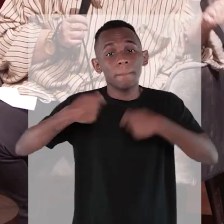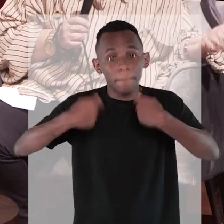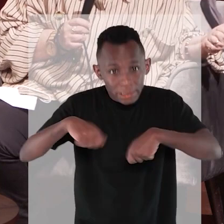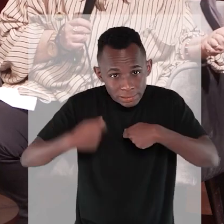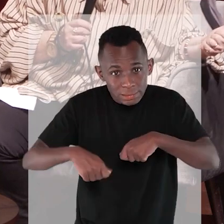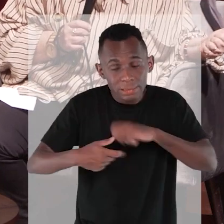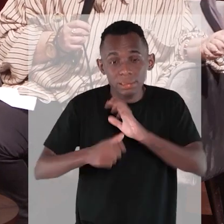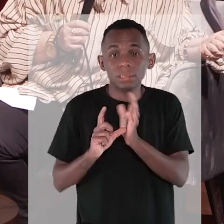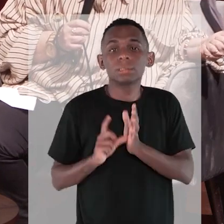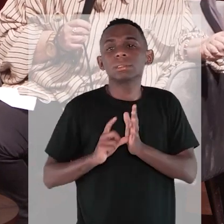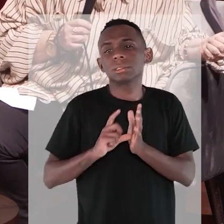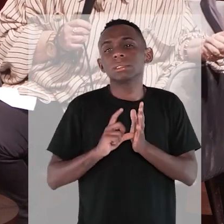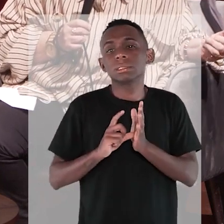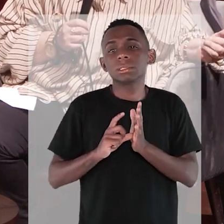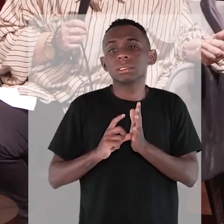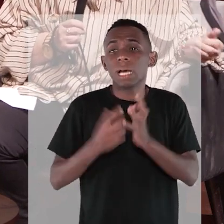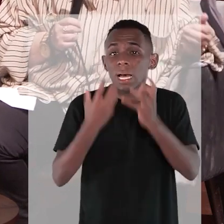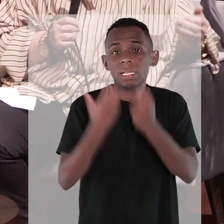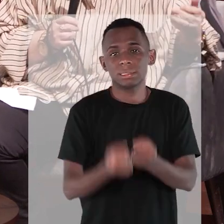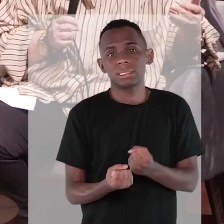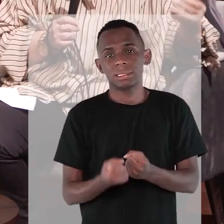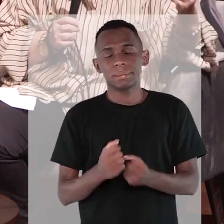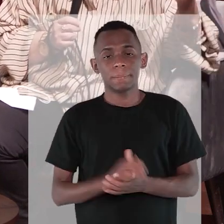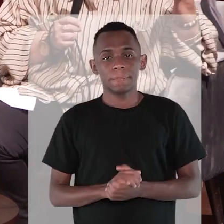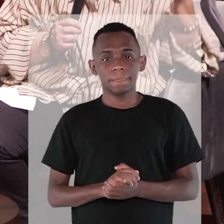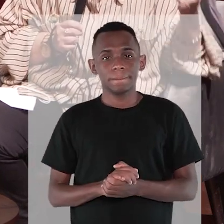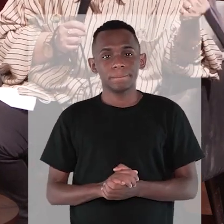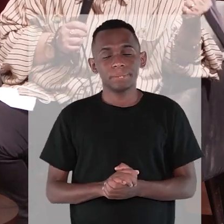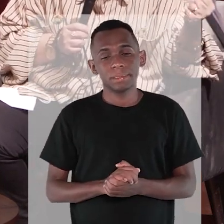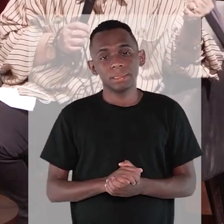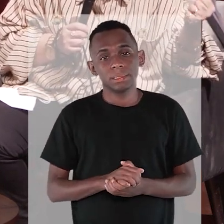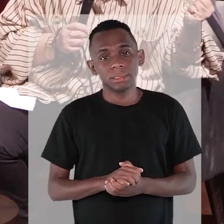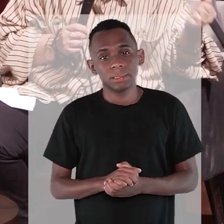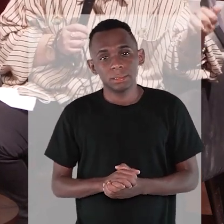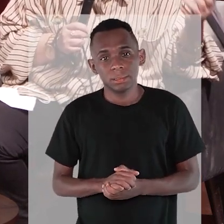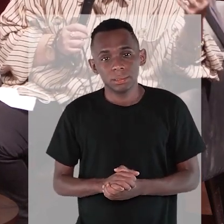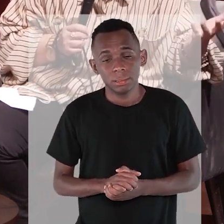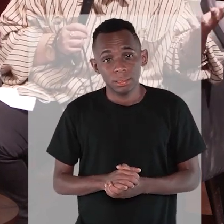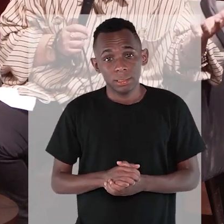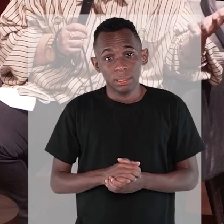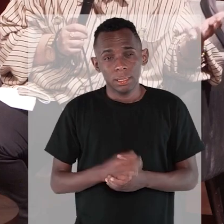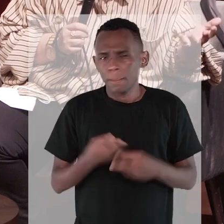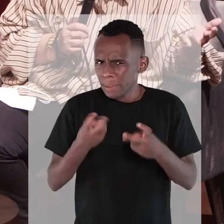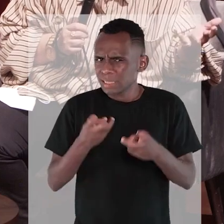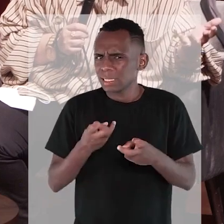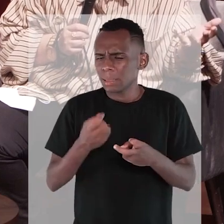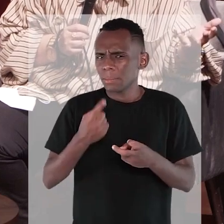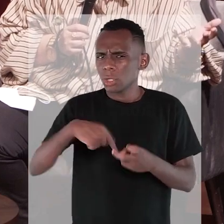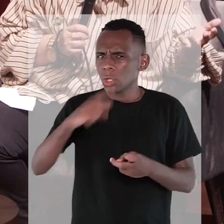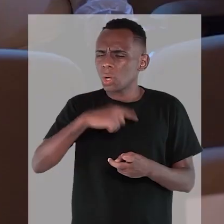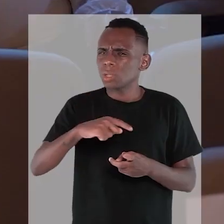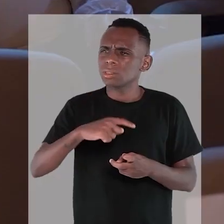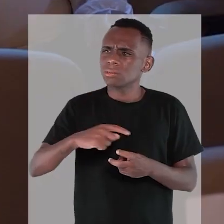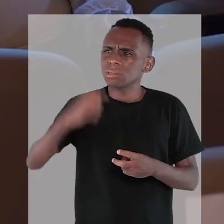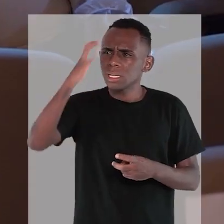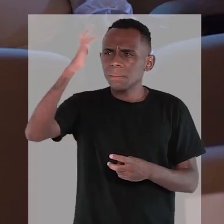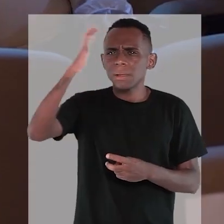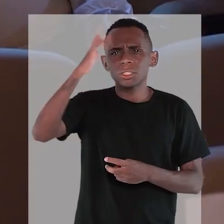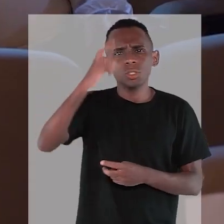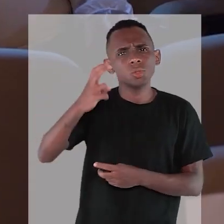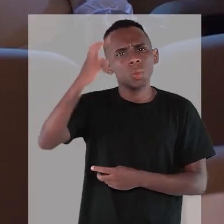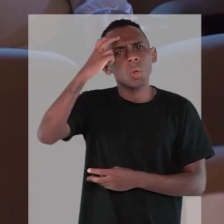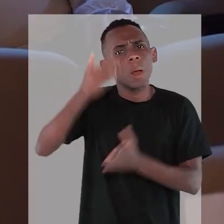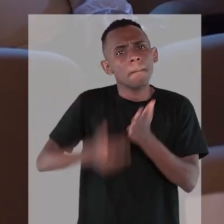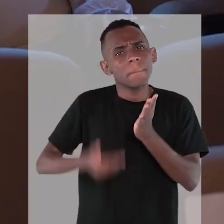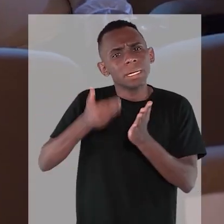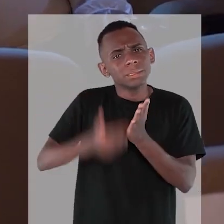ser considerada como tal. Porque se eu perco... E reparem, nós estamos perdendo a imaginação cultural, né? E se eu perco